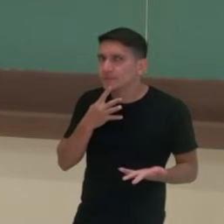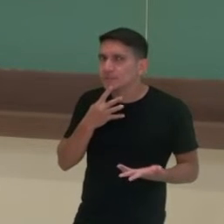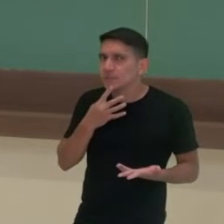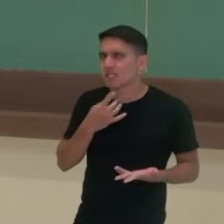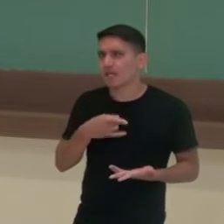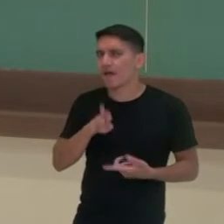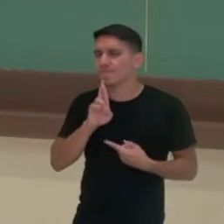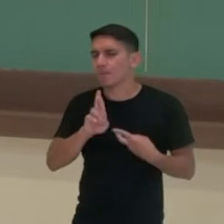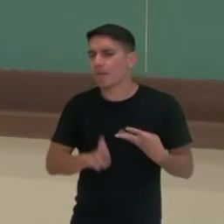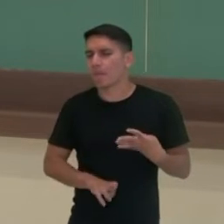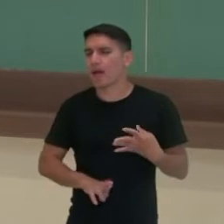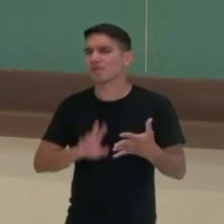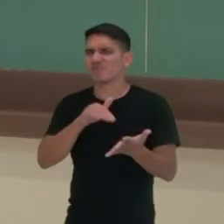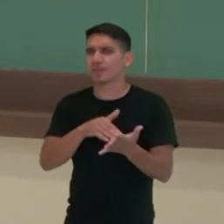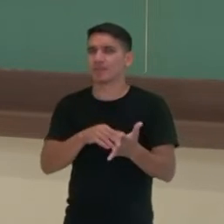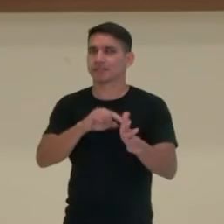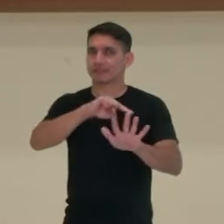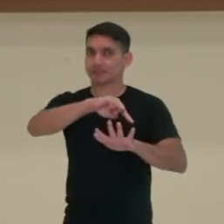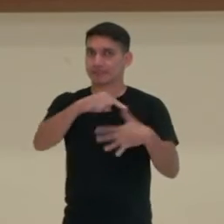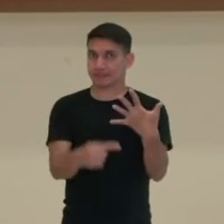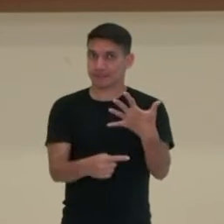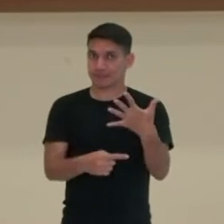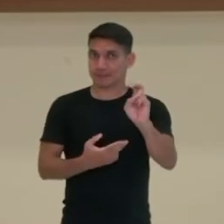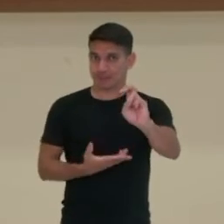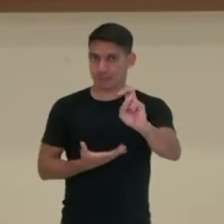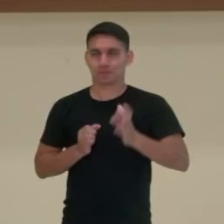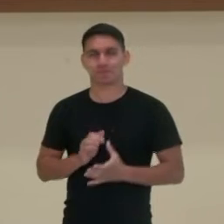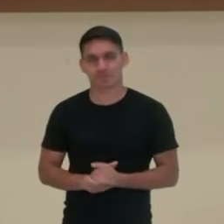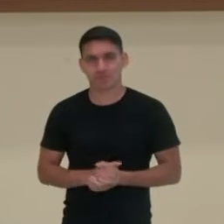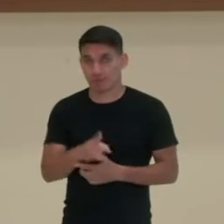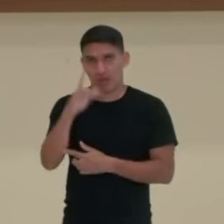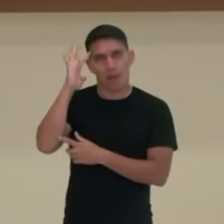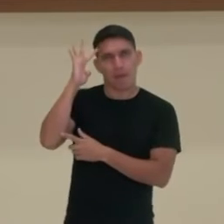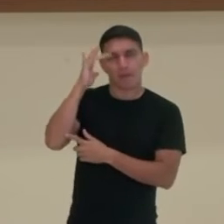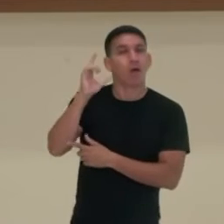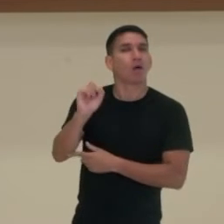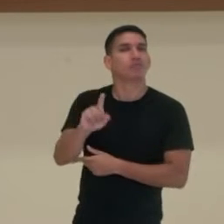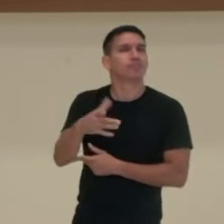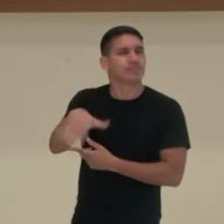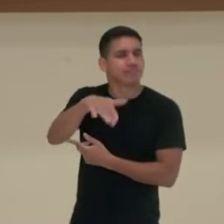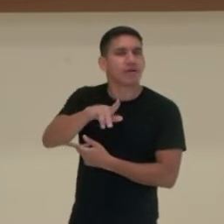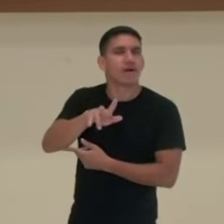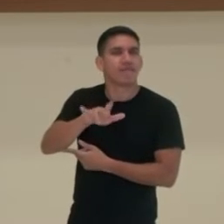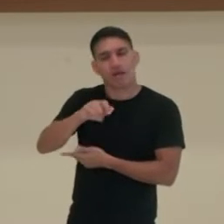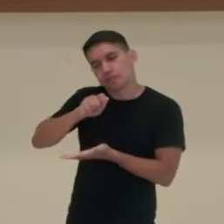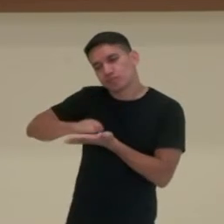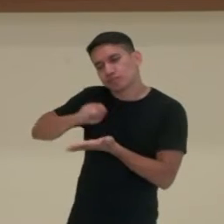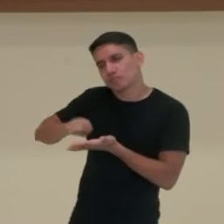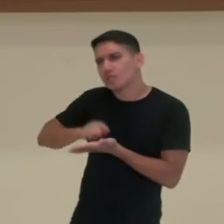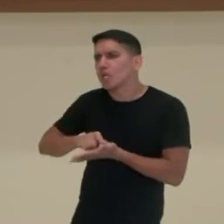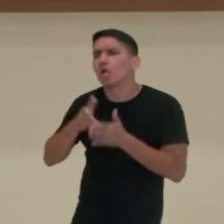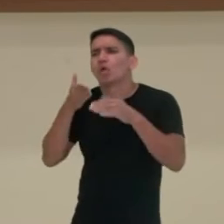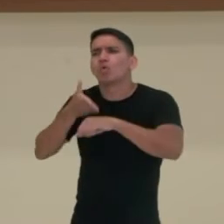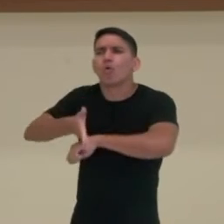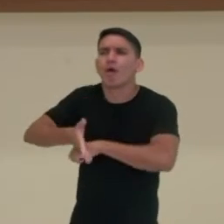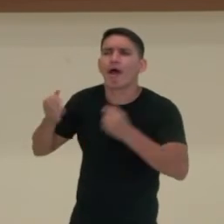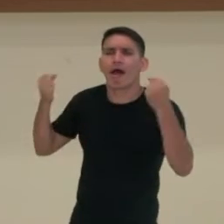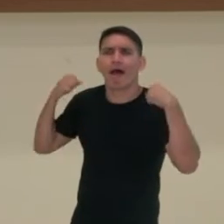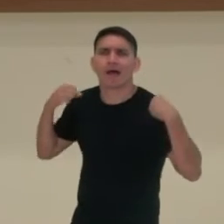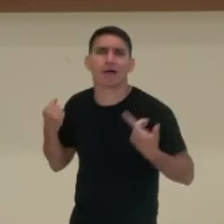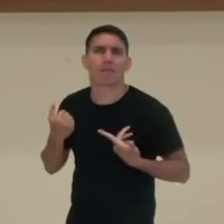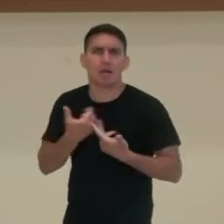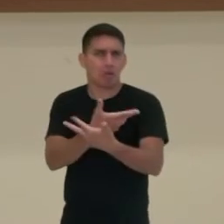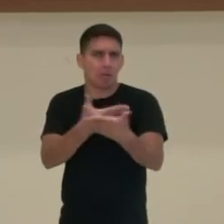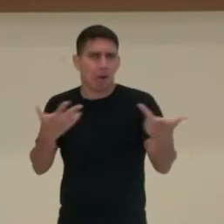menos 5. Então vocês vão pensar aí, né? Pensa numa academia, pensa, né, em todas